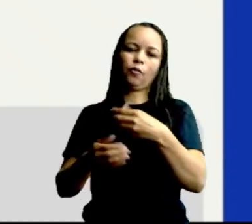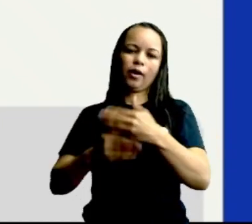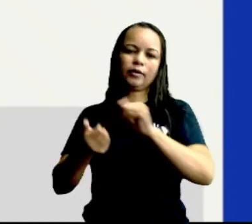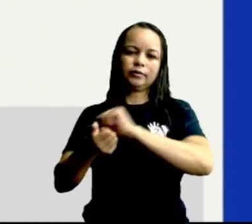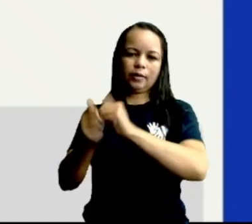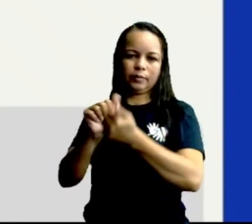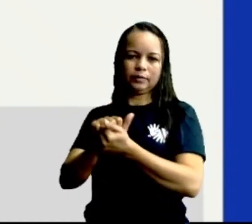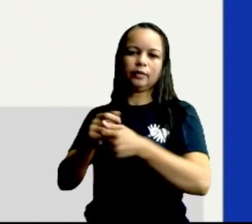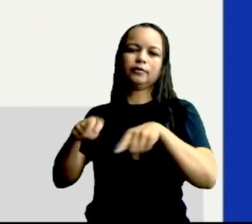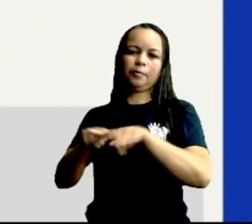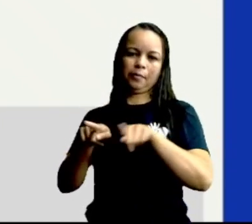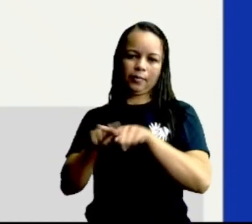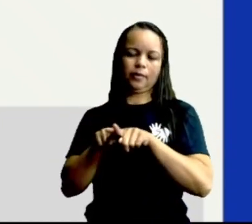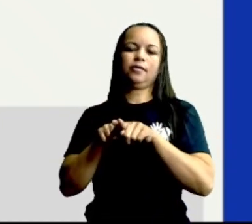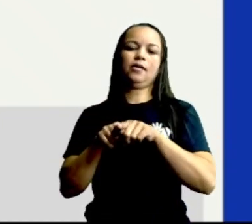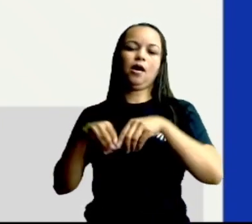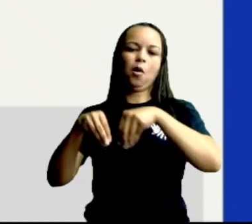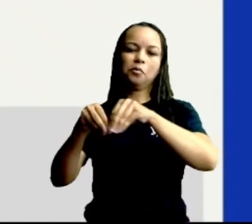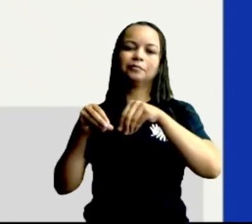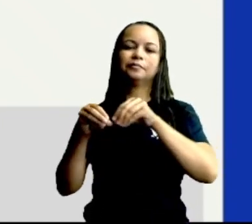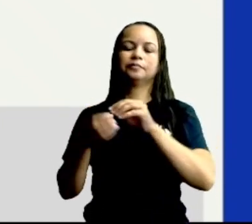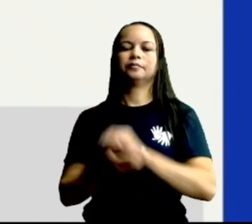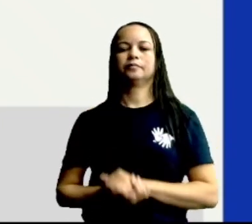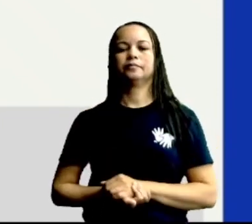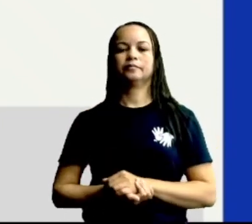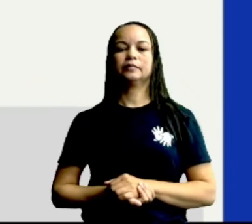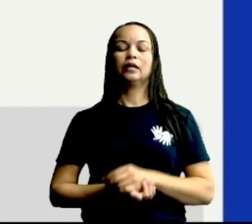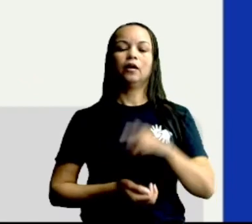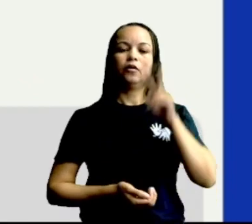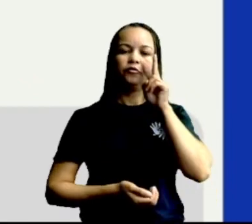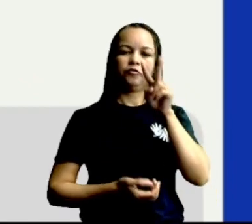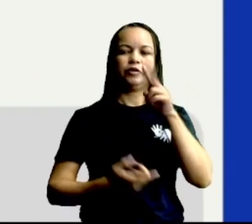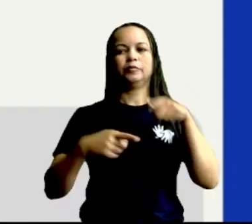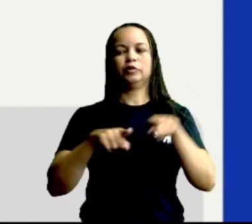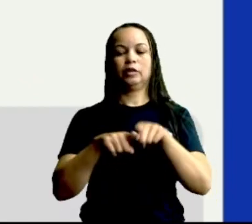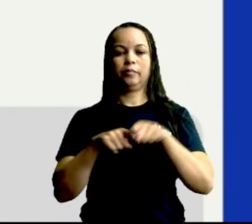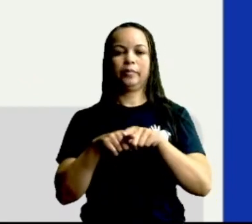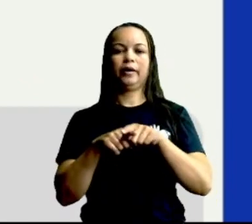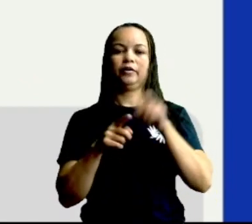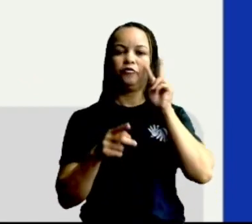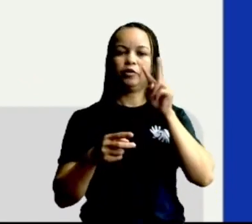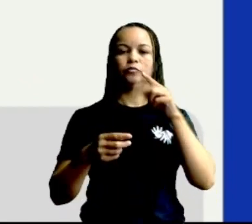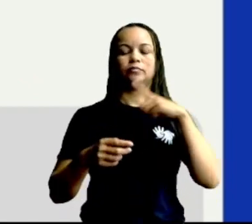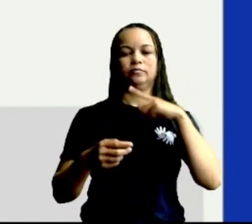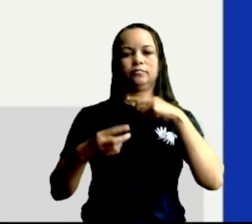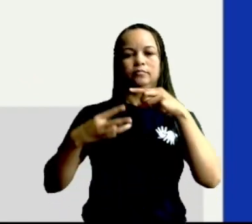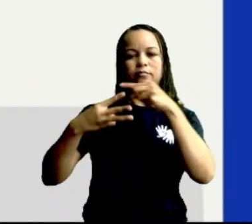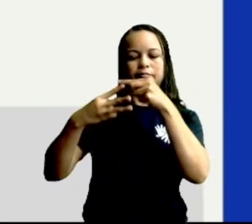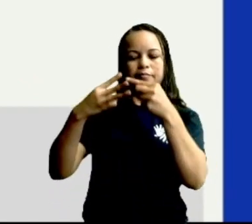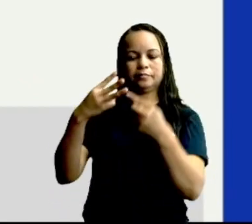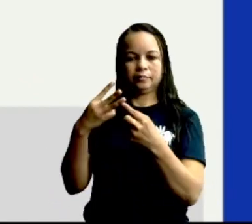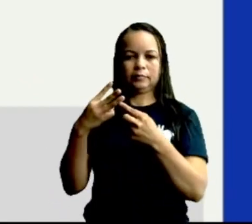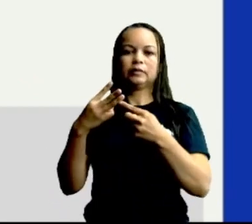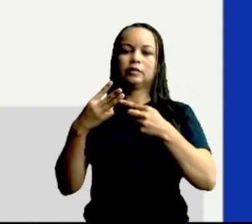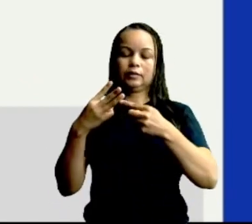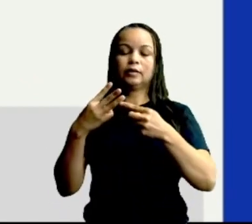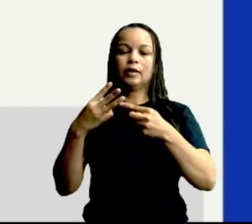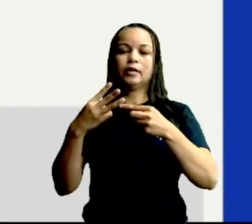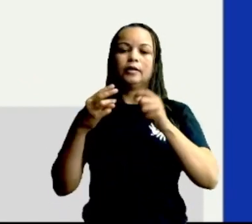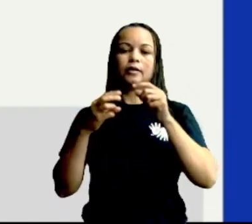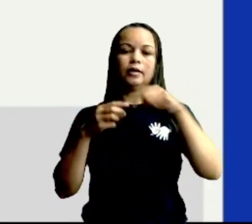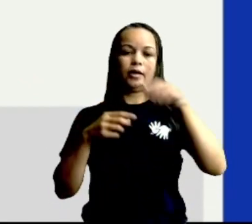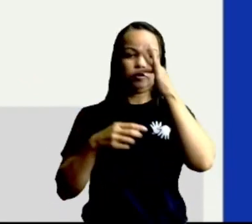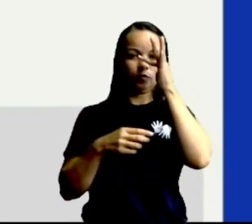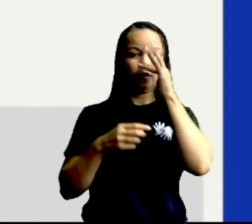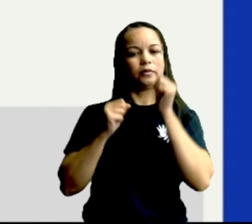ao solo, isso mesmo. A gente viu também que existem 3 ambientes em que as plantas podem estar, tá?